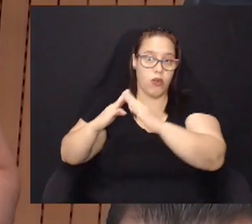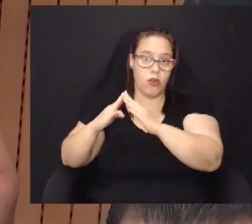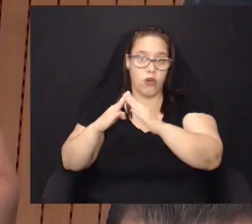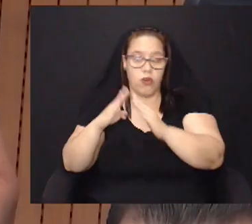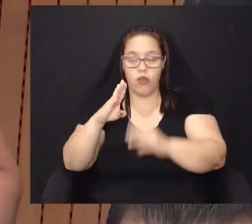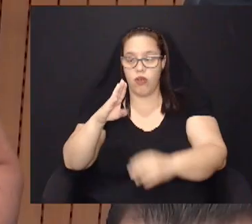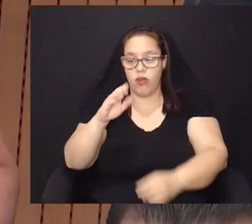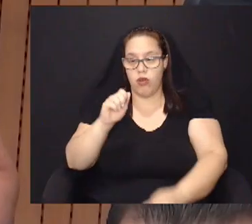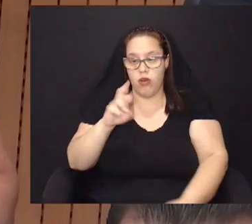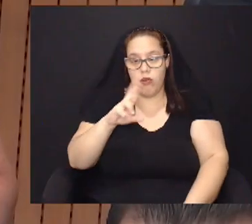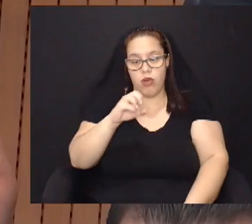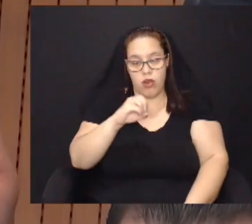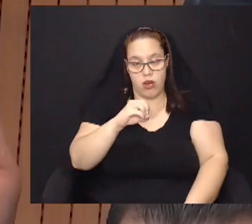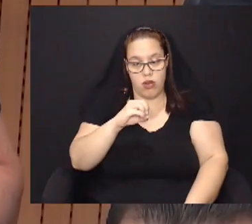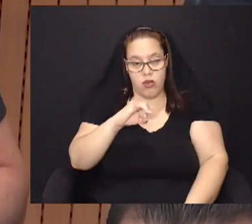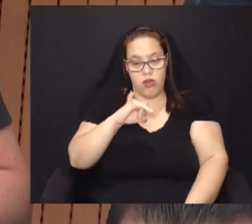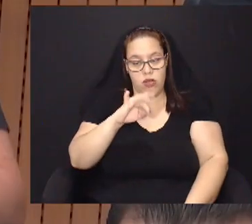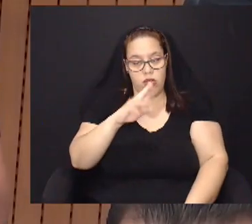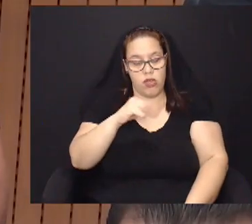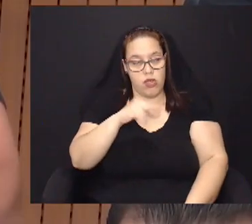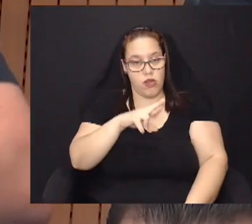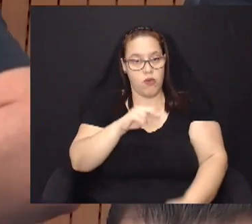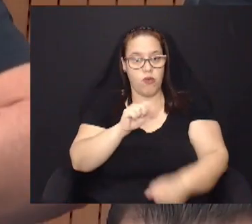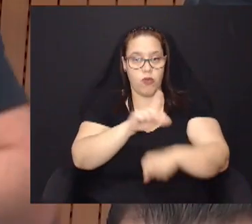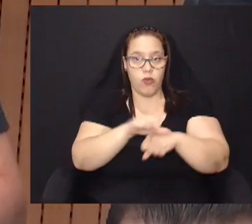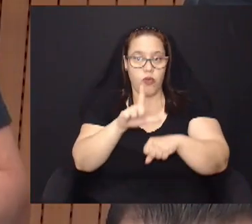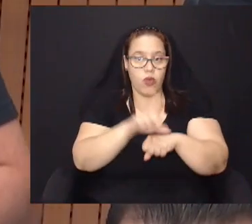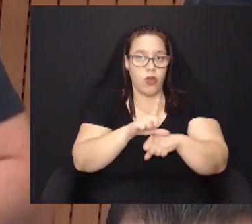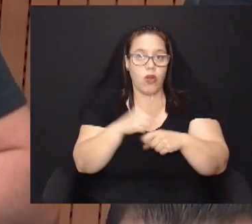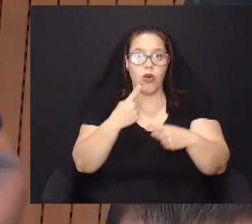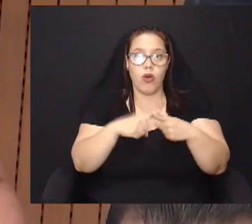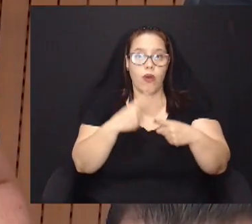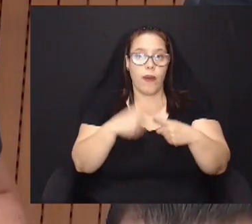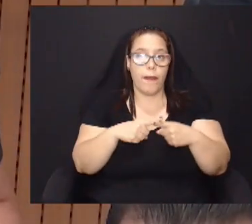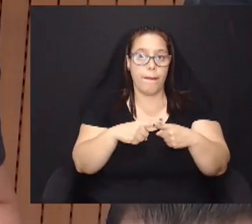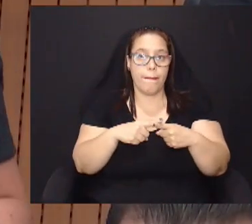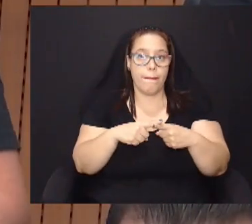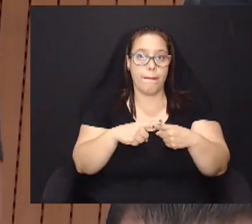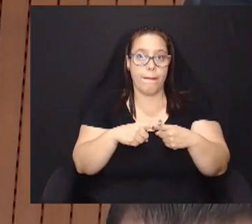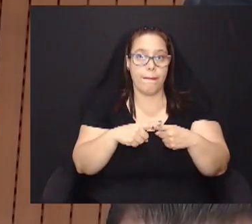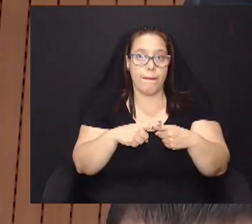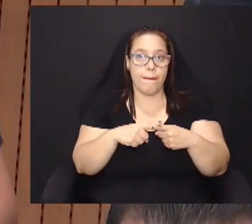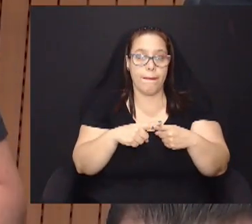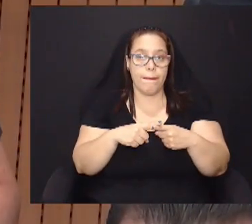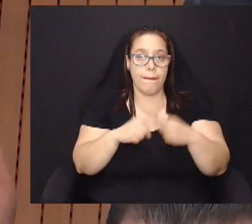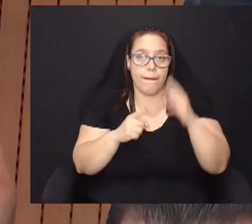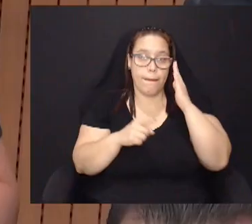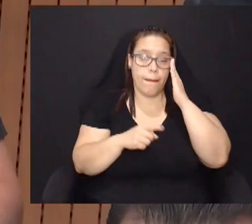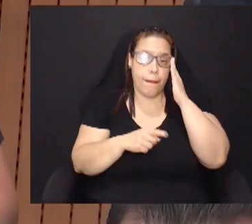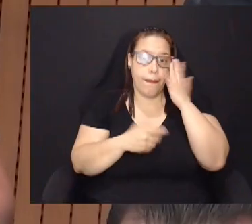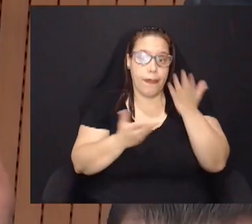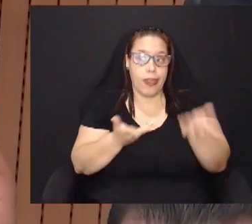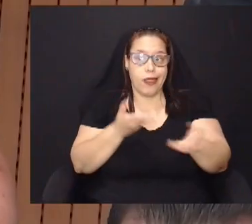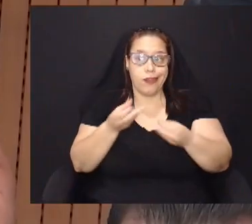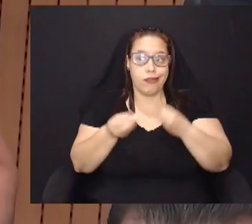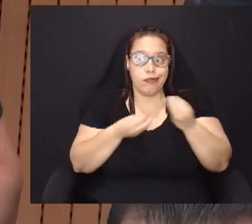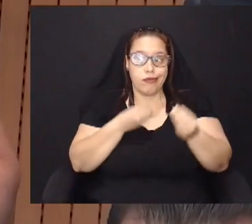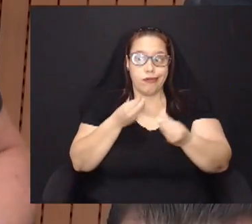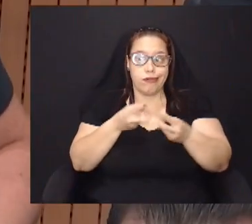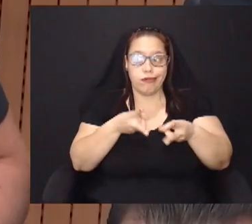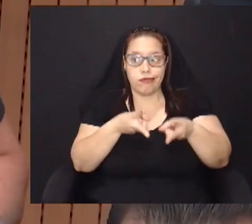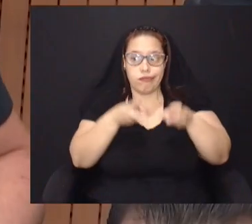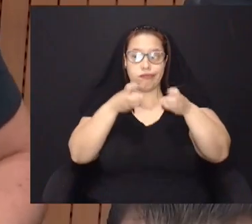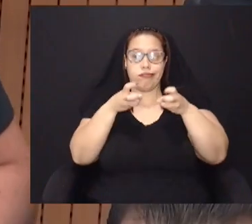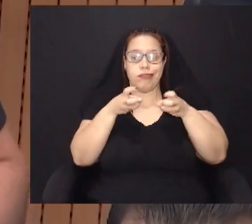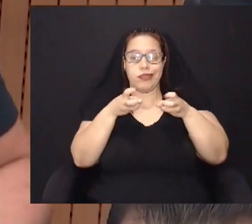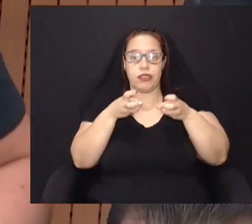tem praticamente só comércio, porque aquele ditado, né, o pau que bate em Chico tem que bater em Francisco, né? Eu percebo que, né, só